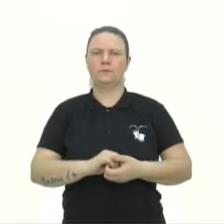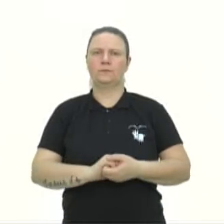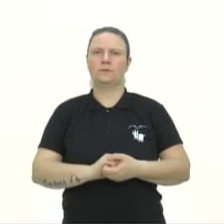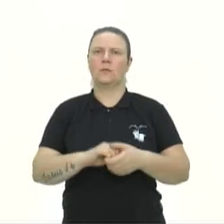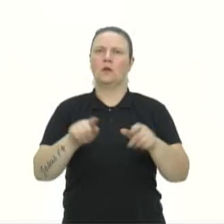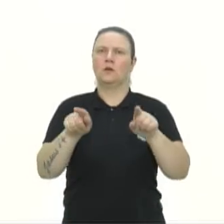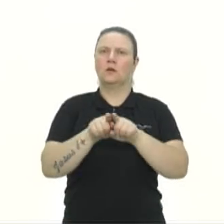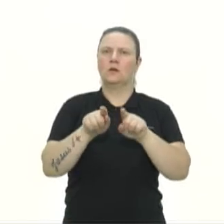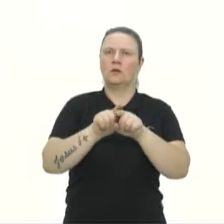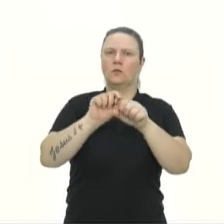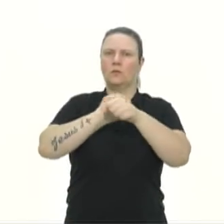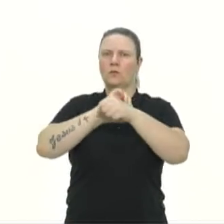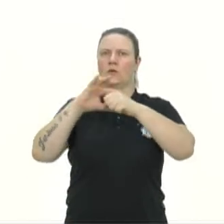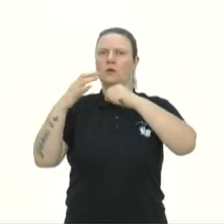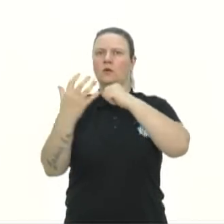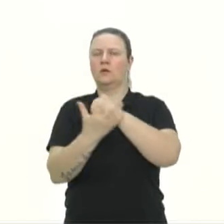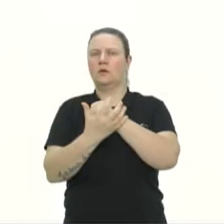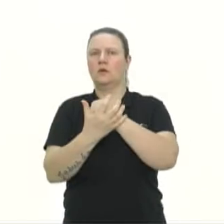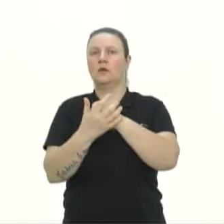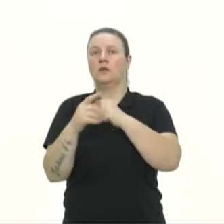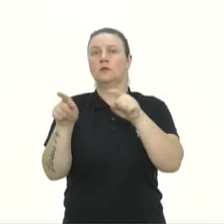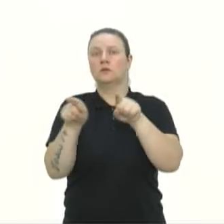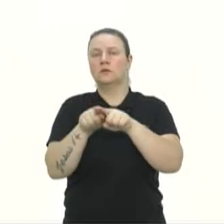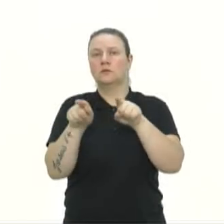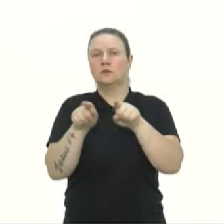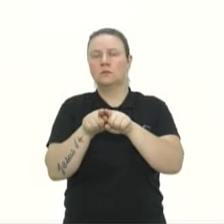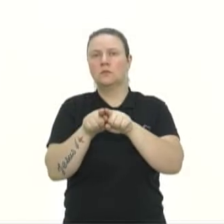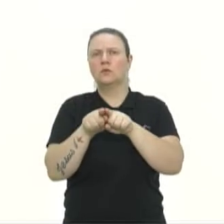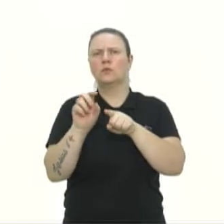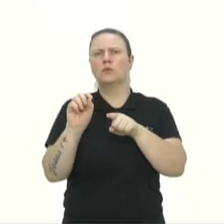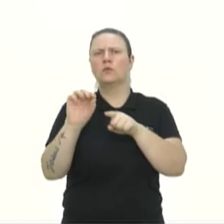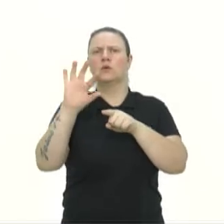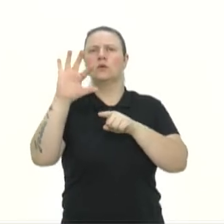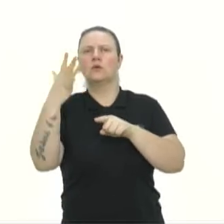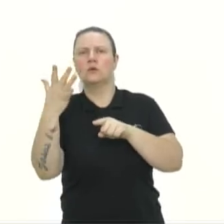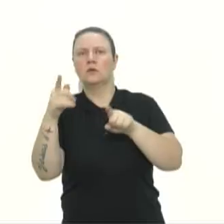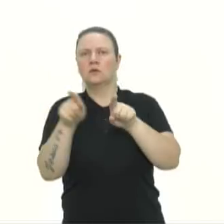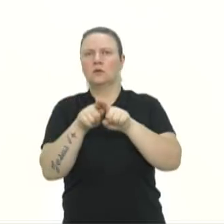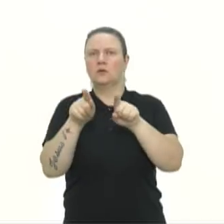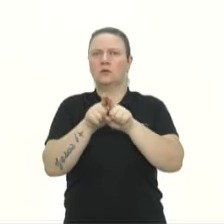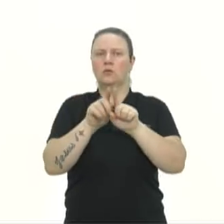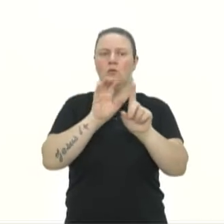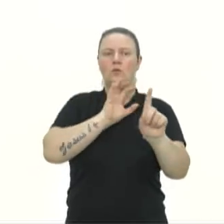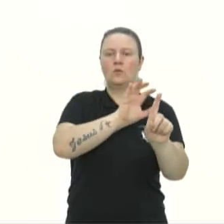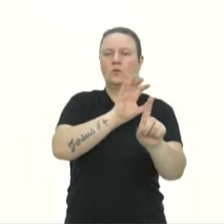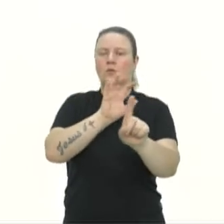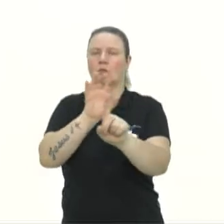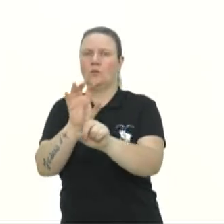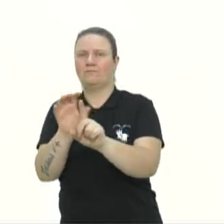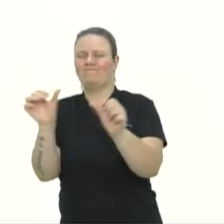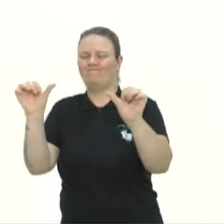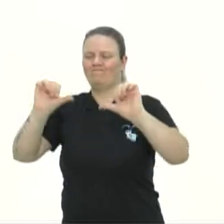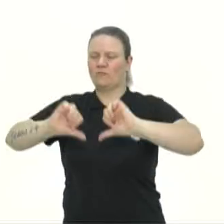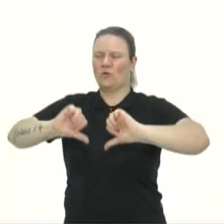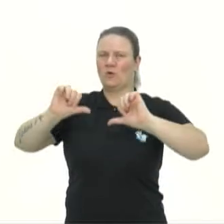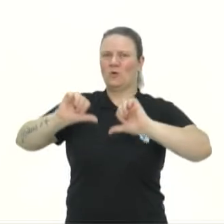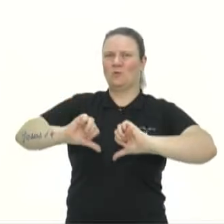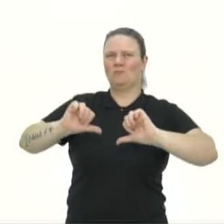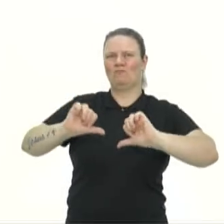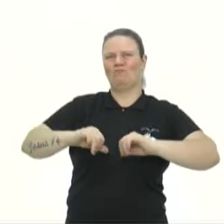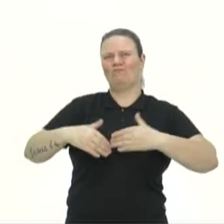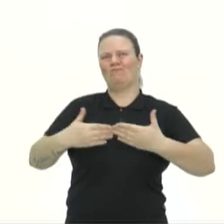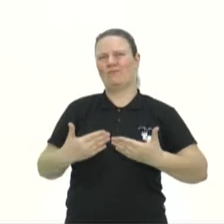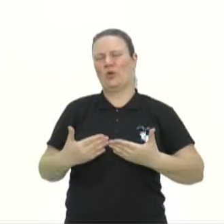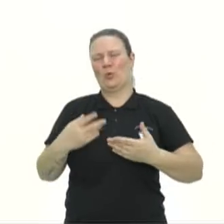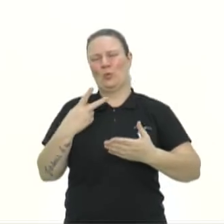Além da pandemia do coronavírus em si, os efeitos dela também impactaram negativamente na doação de